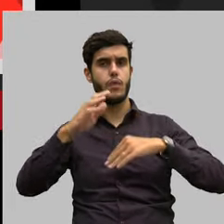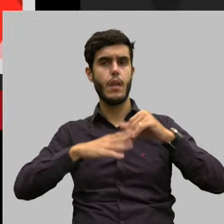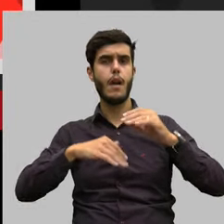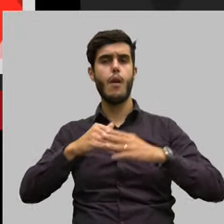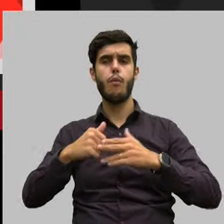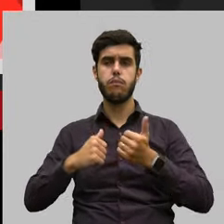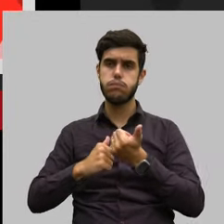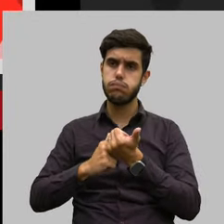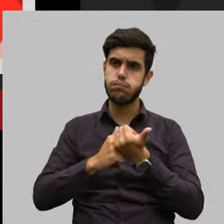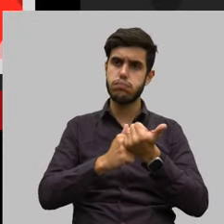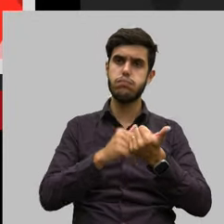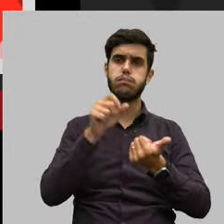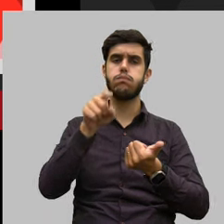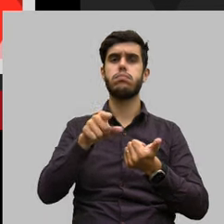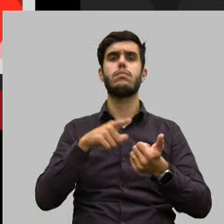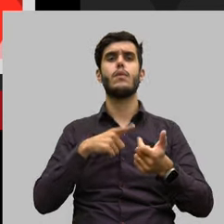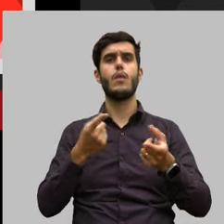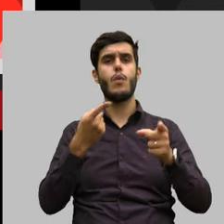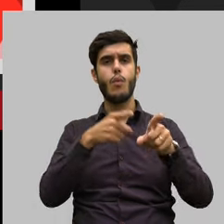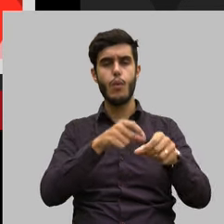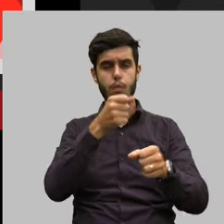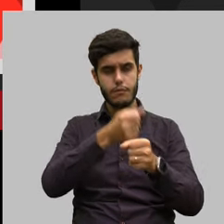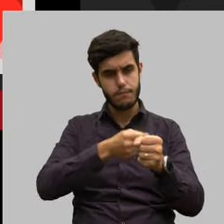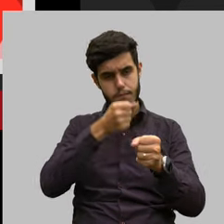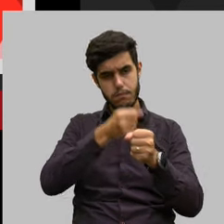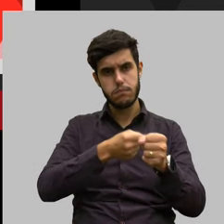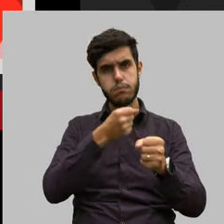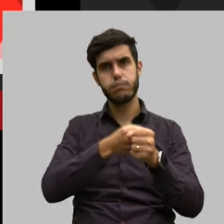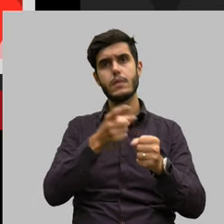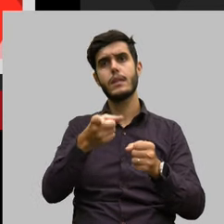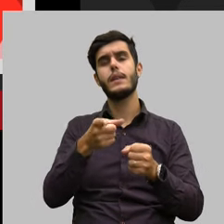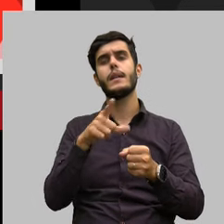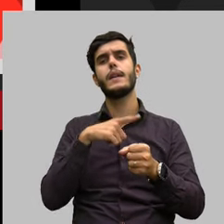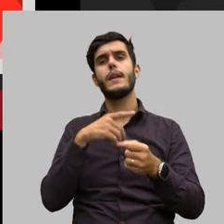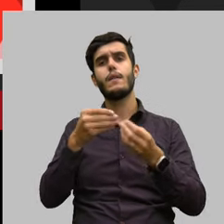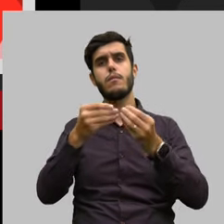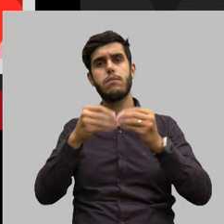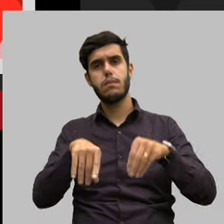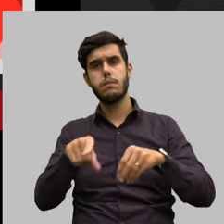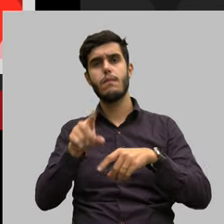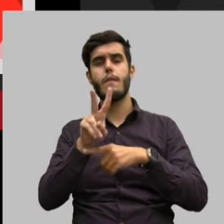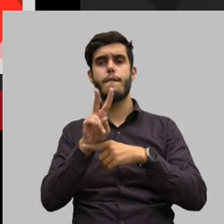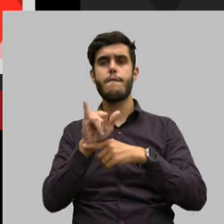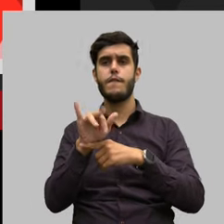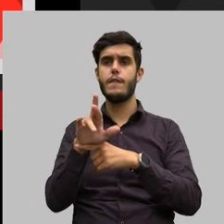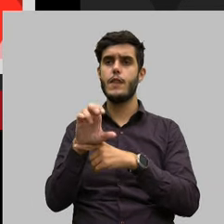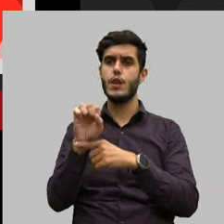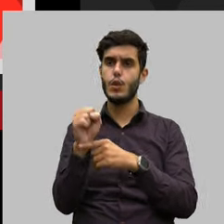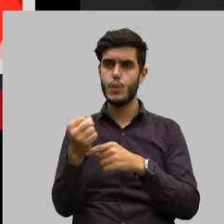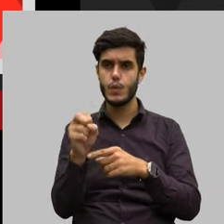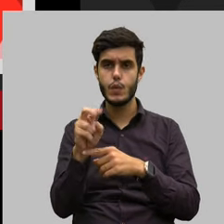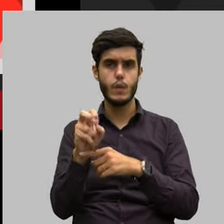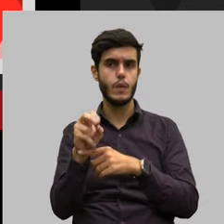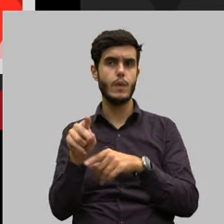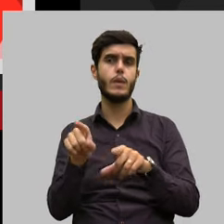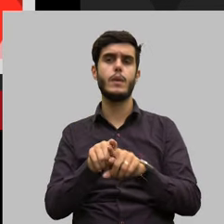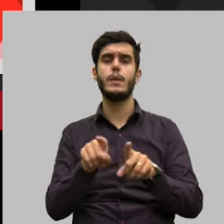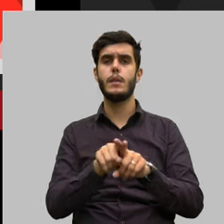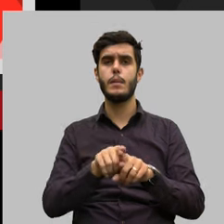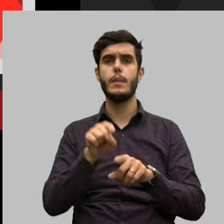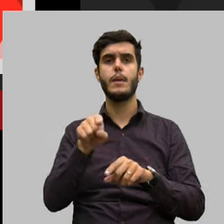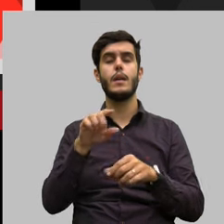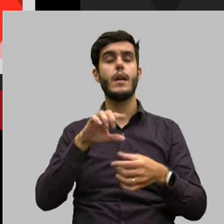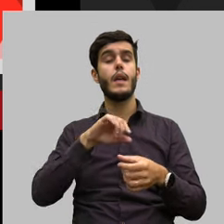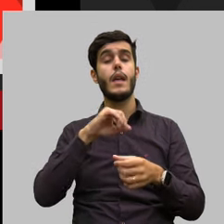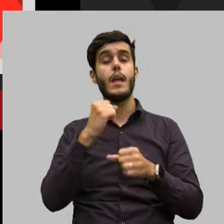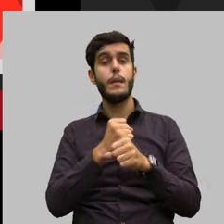no com a crise de arb vírus e a gente tem a retomada das obras da ala B